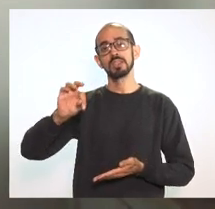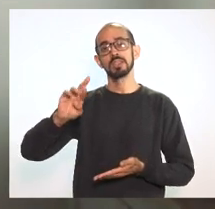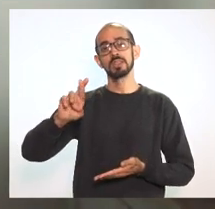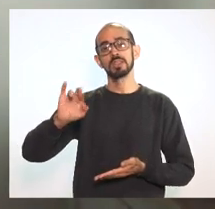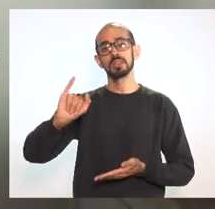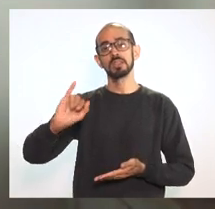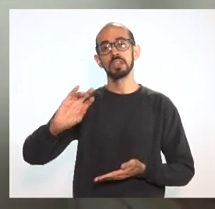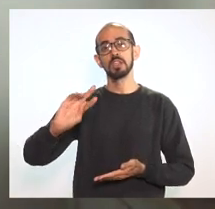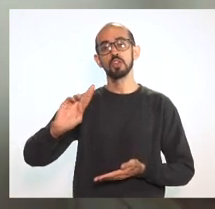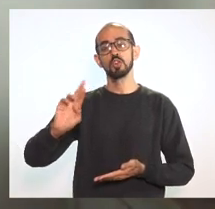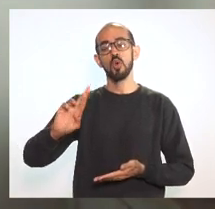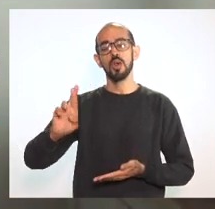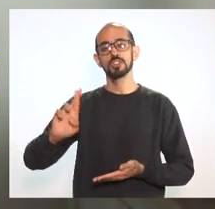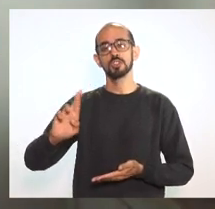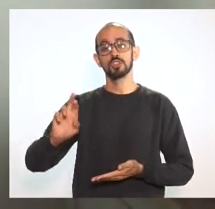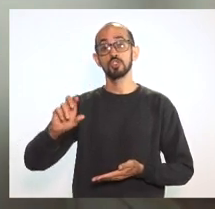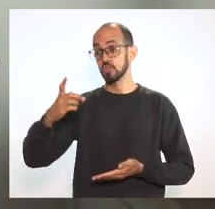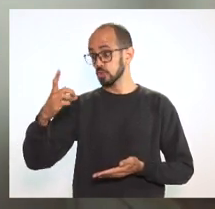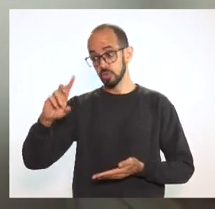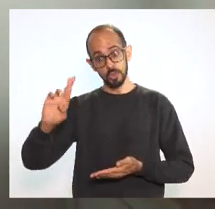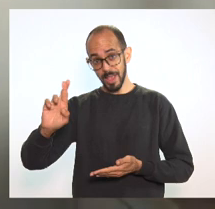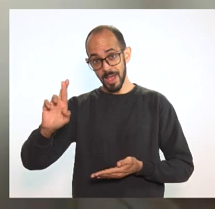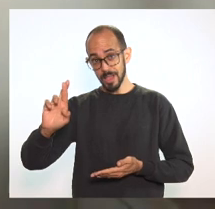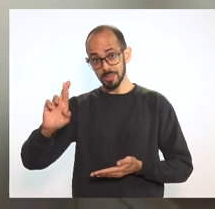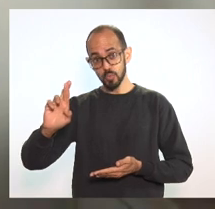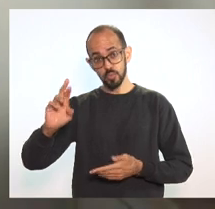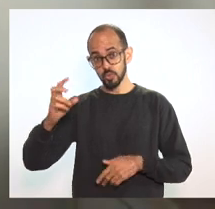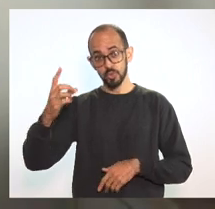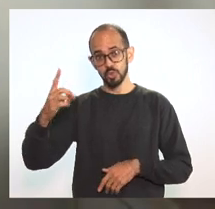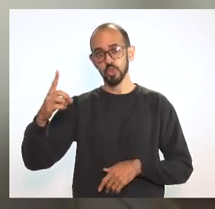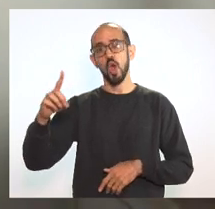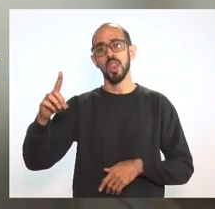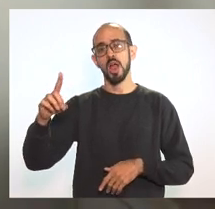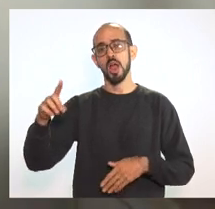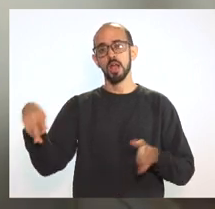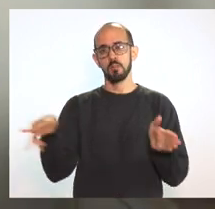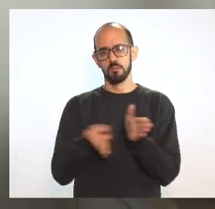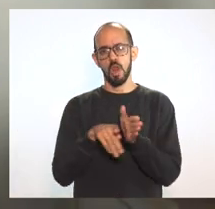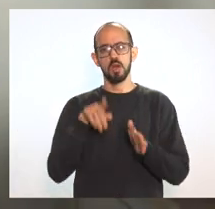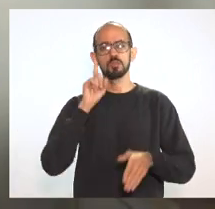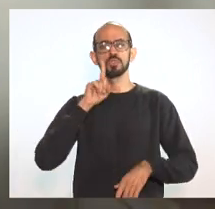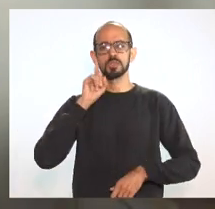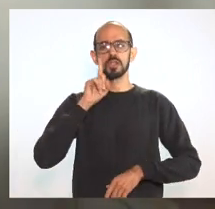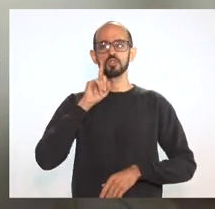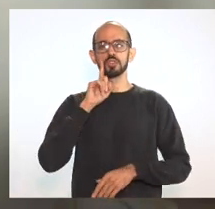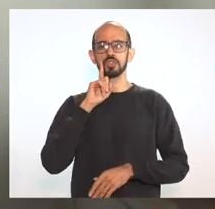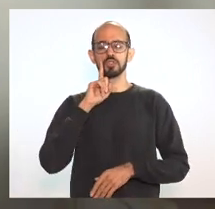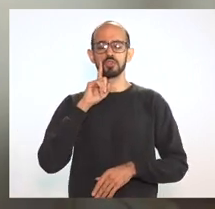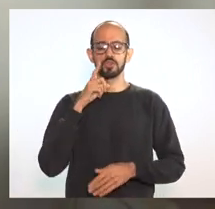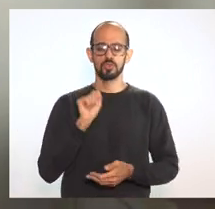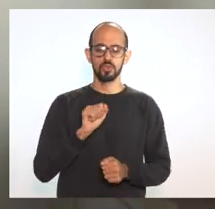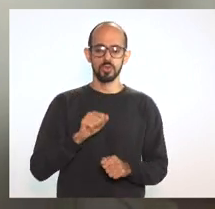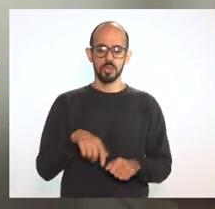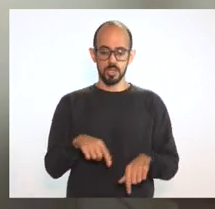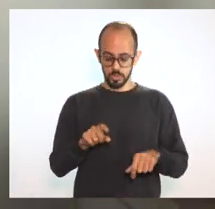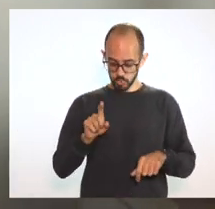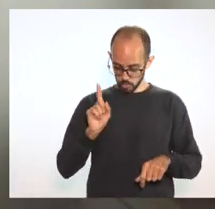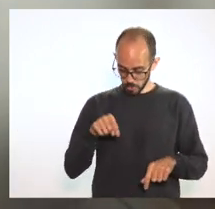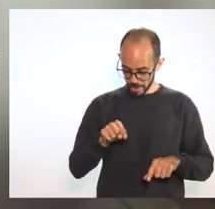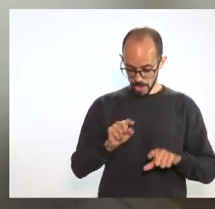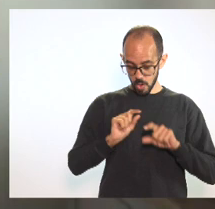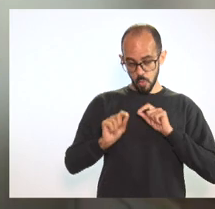de dólares. Em moeda nacional, isso representa, deputado Elmar